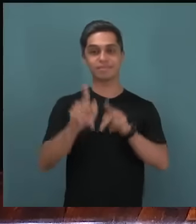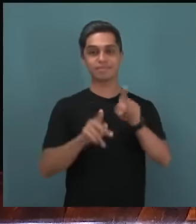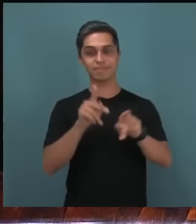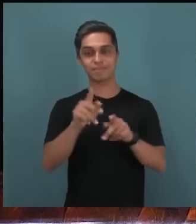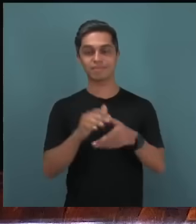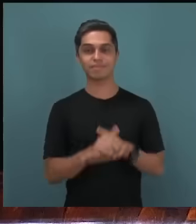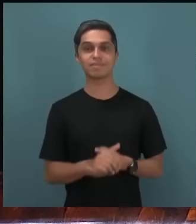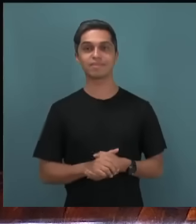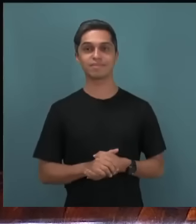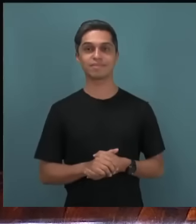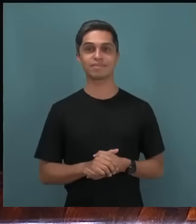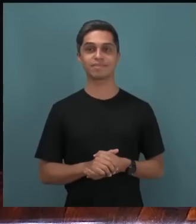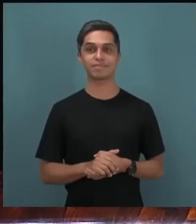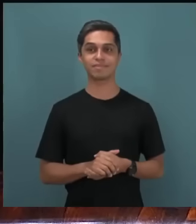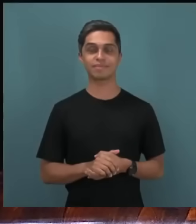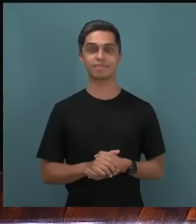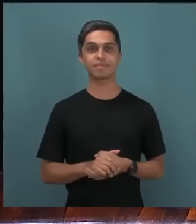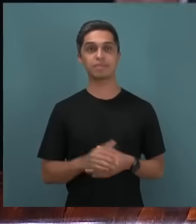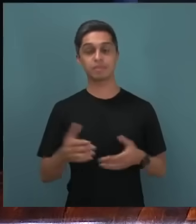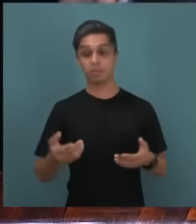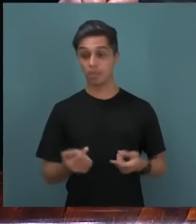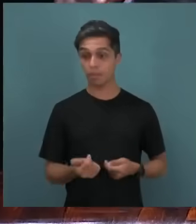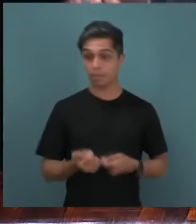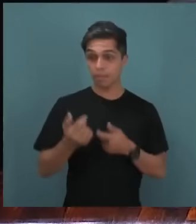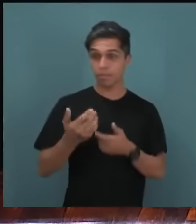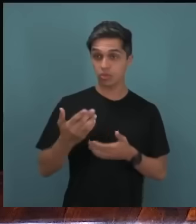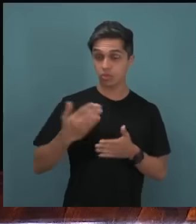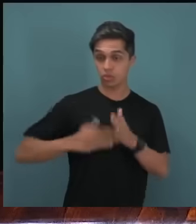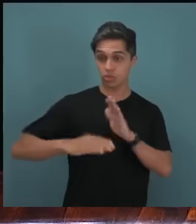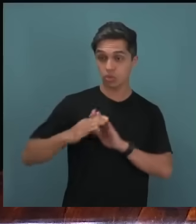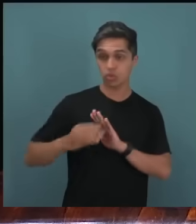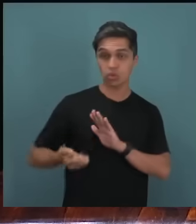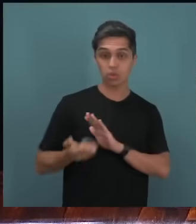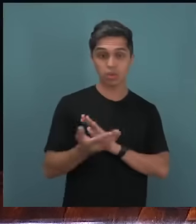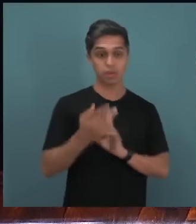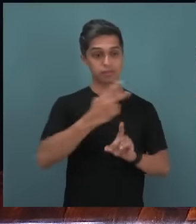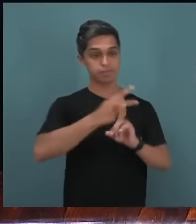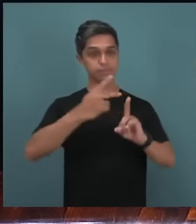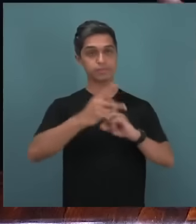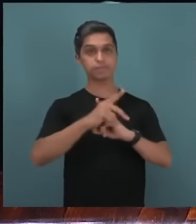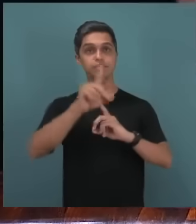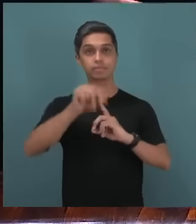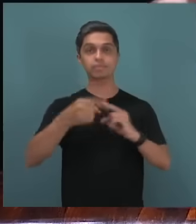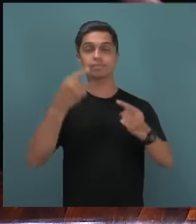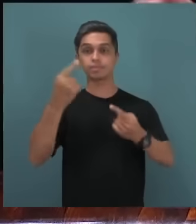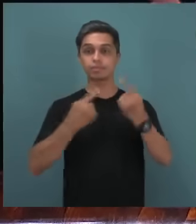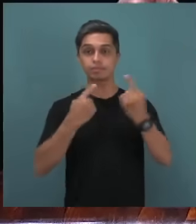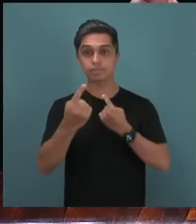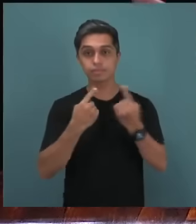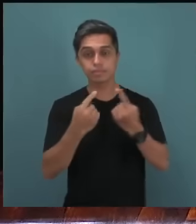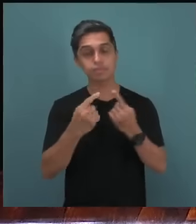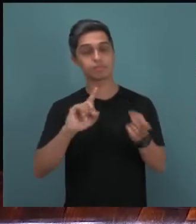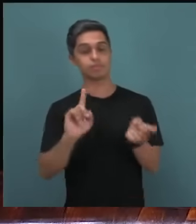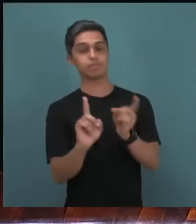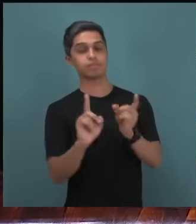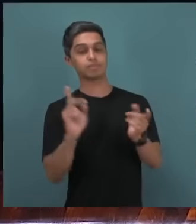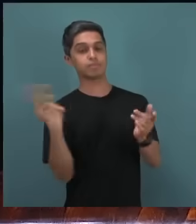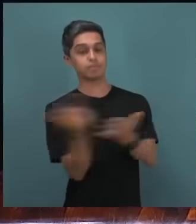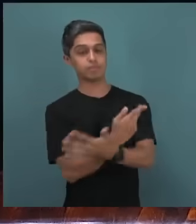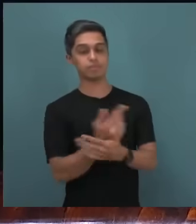A contribuição dos empregadores para a Previdência é um debate que eu travo aqui há muitos e muitos